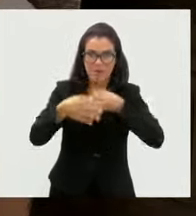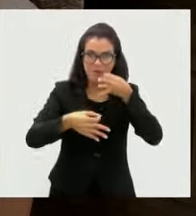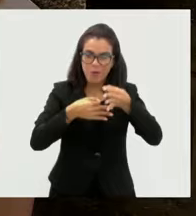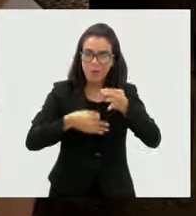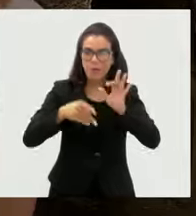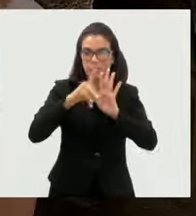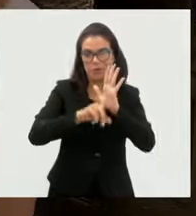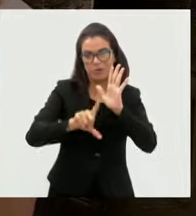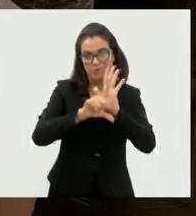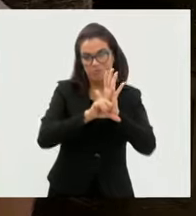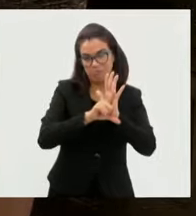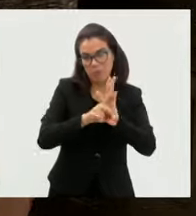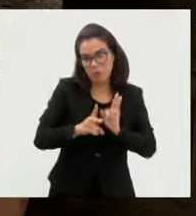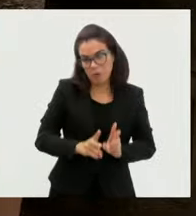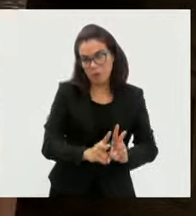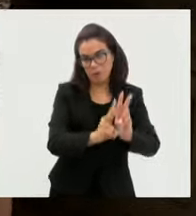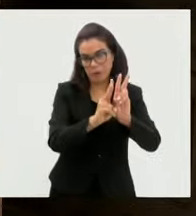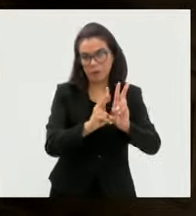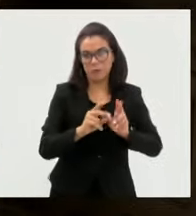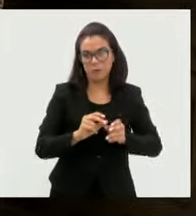projeto prosseguir.